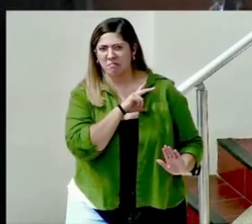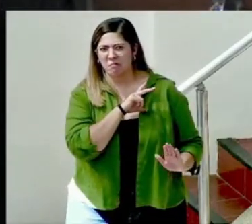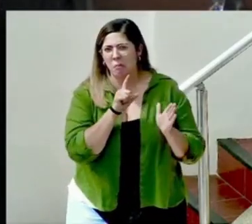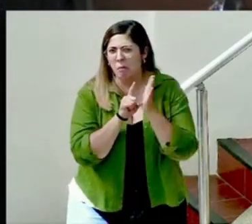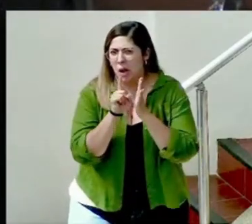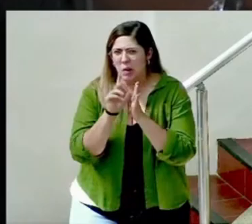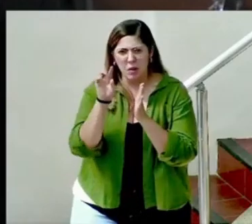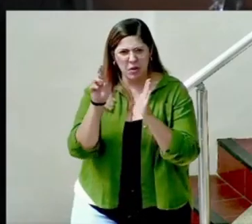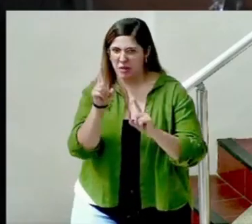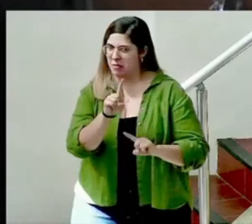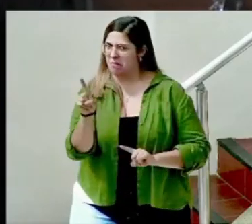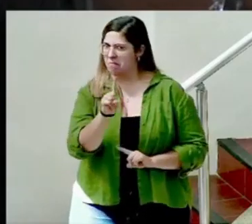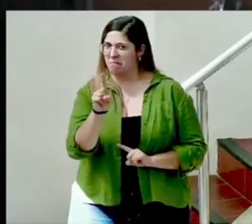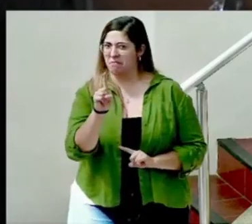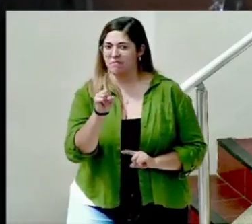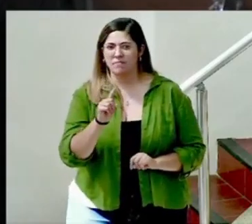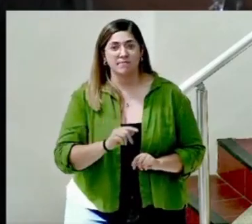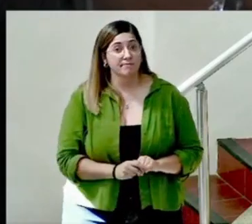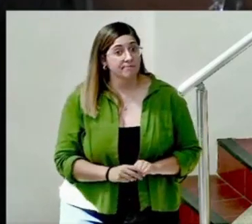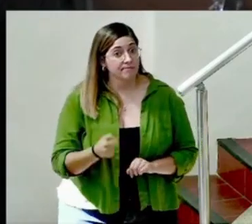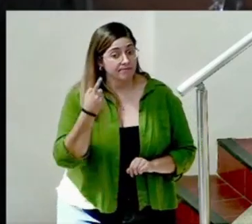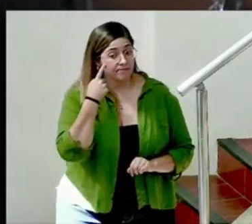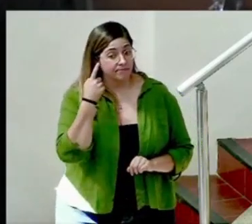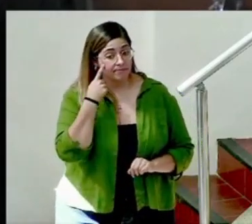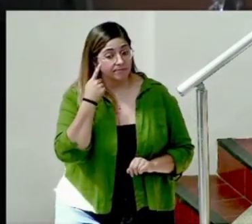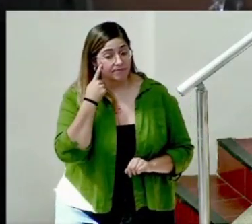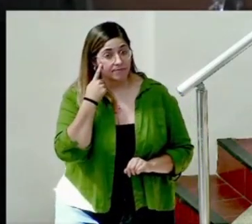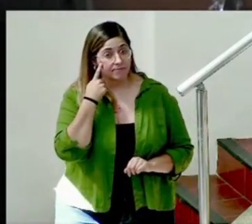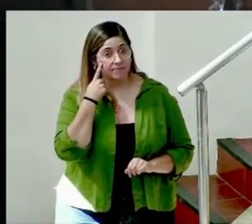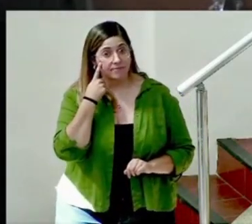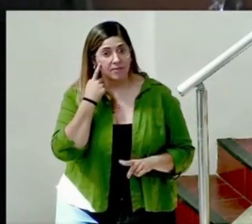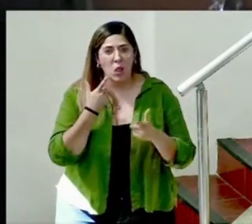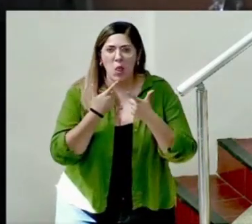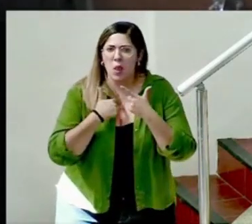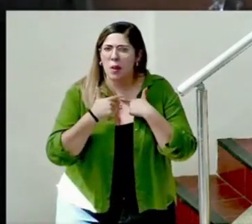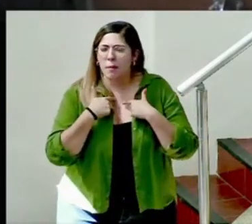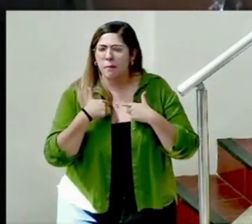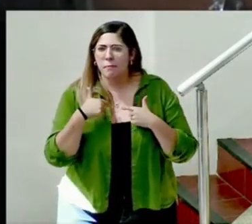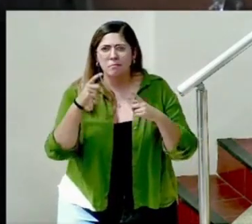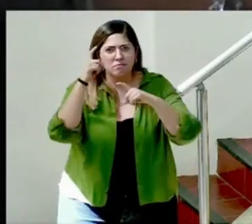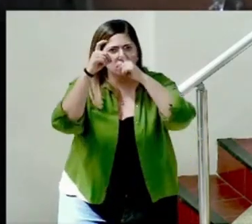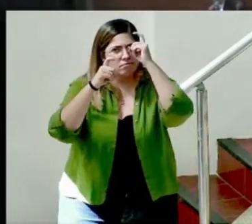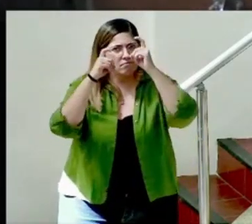quê? Você está preocupado com a vontade de Deus na tua vida?